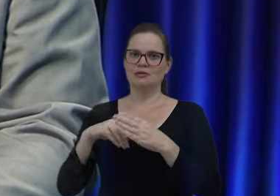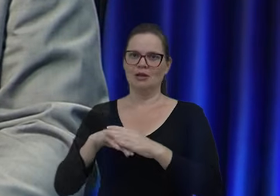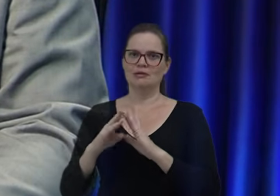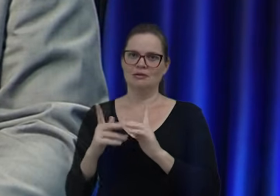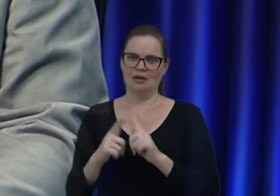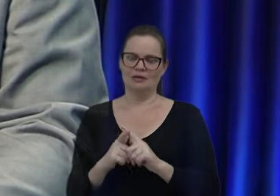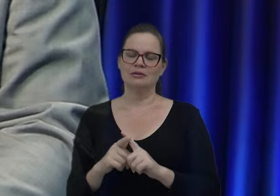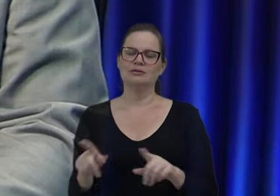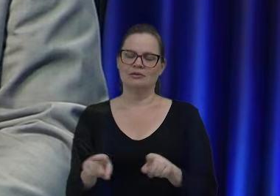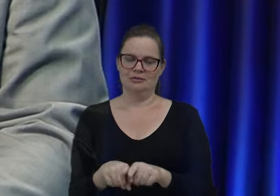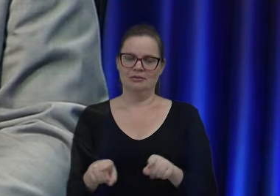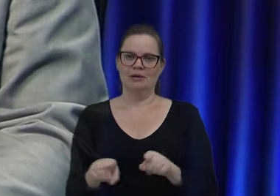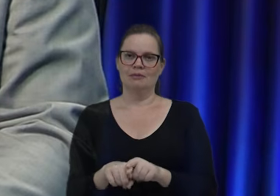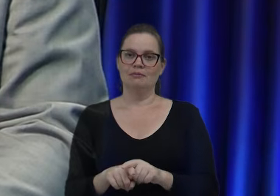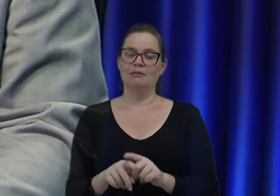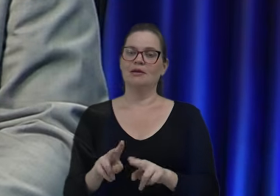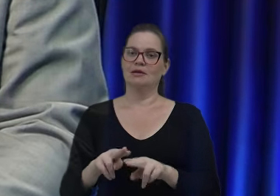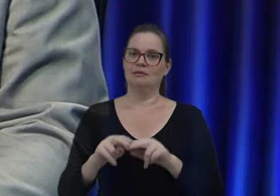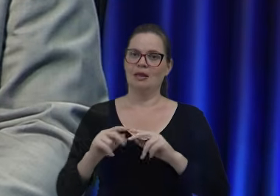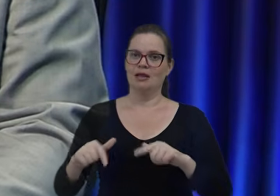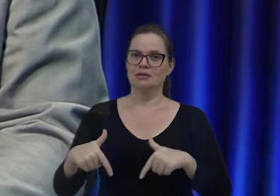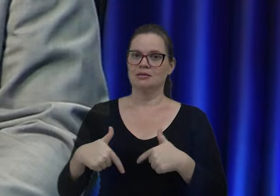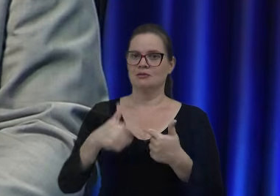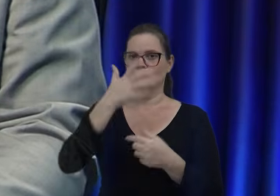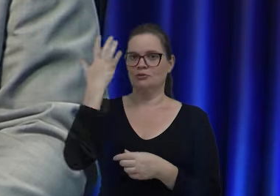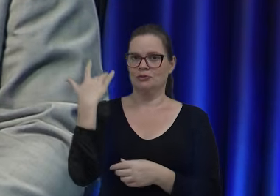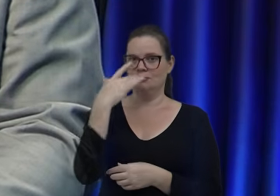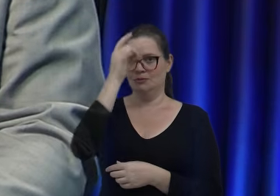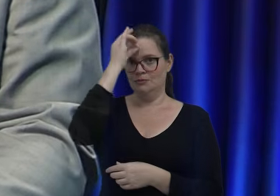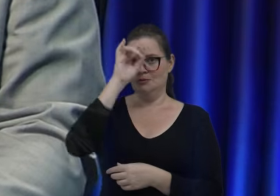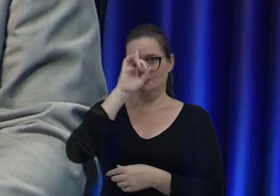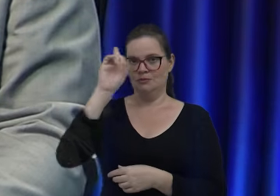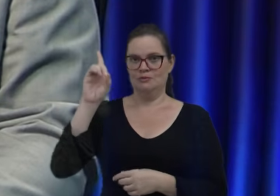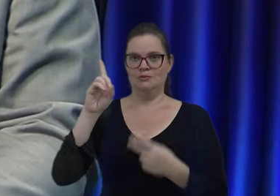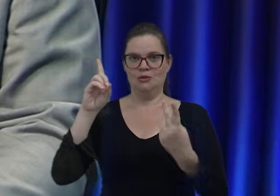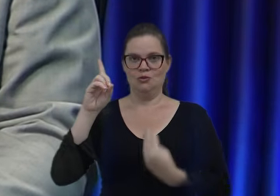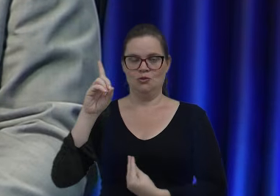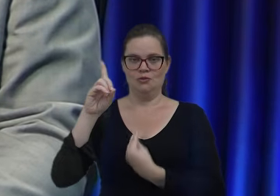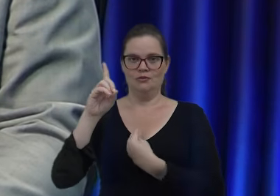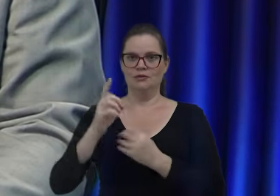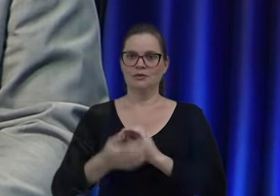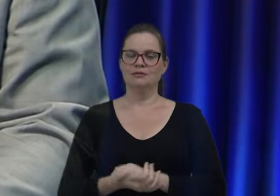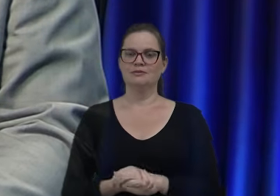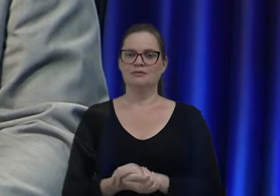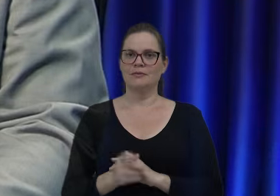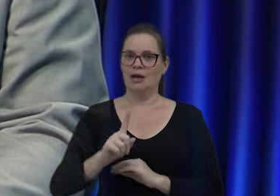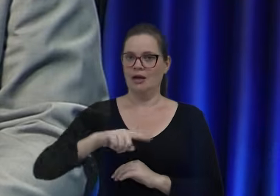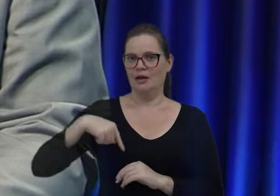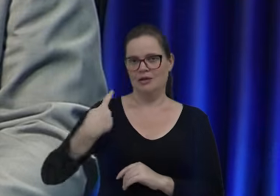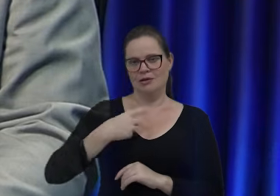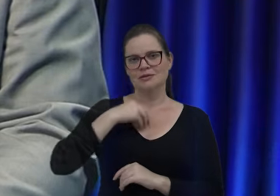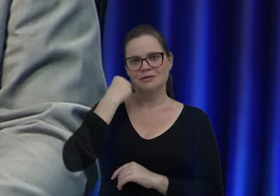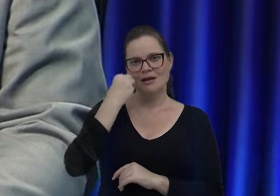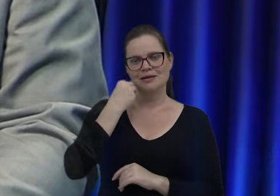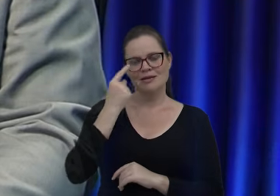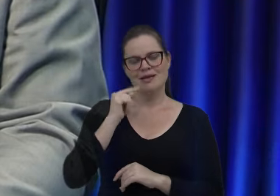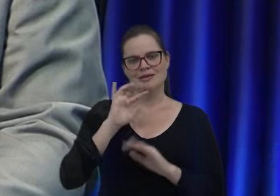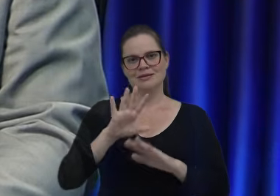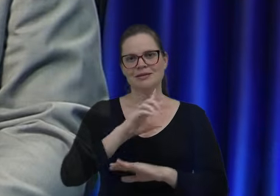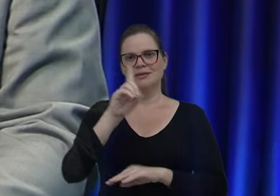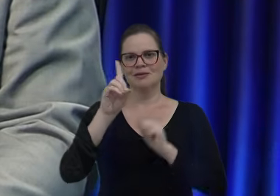igreja pelo Espírito Santo, pela operação de Deus na sua vida. Essa tem sido a nossa experiência.